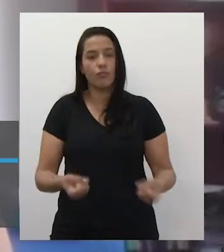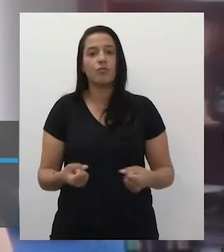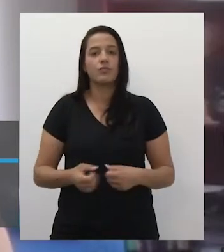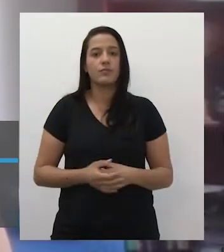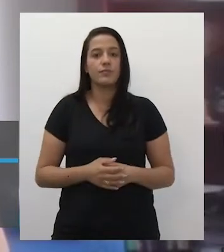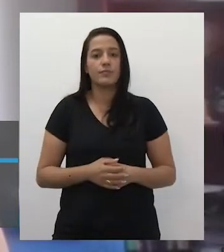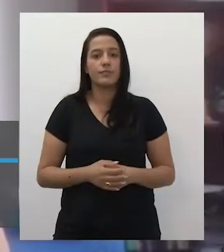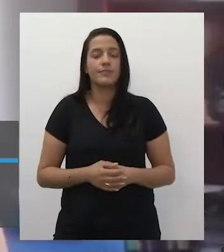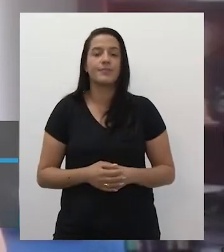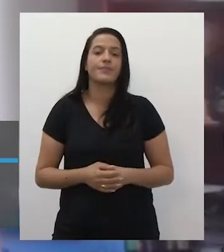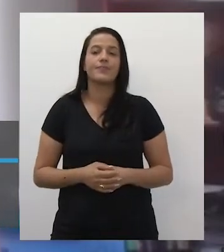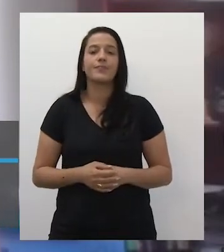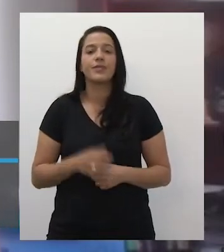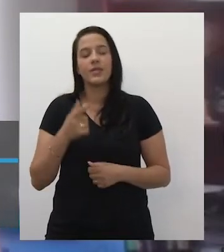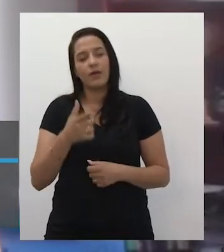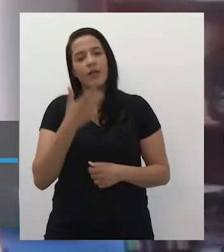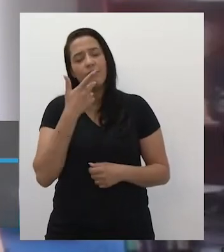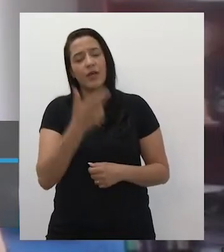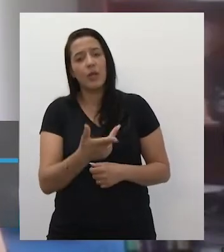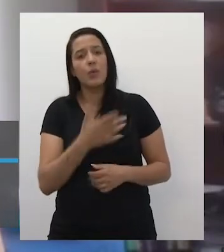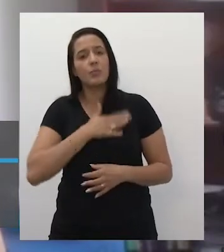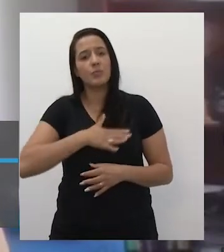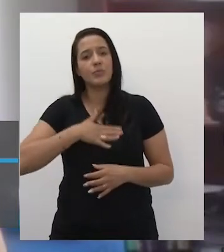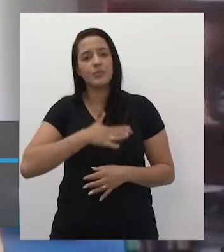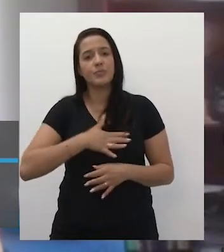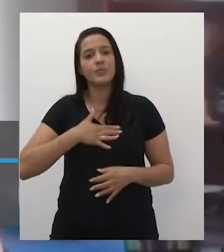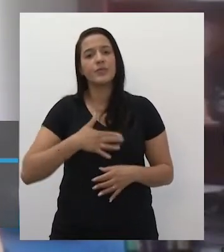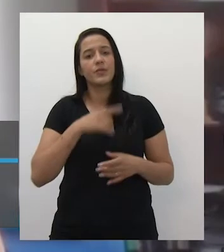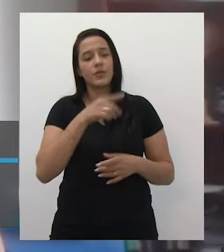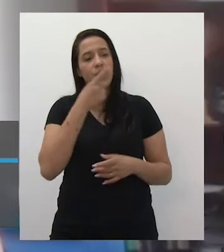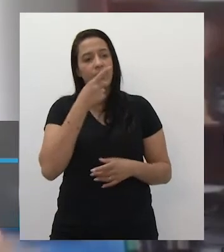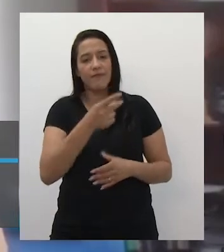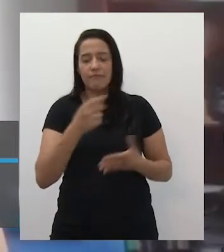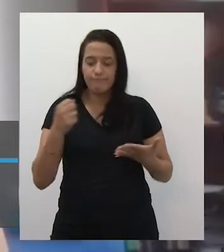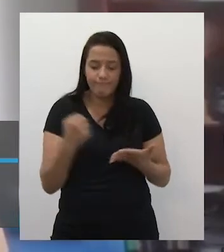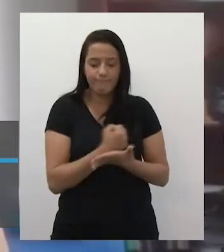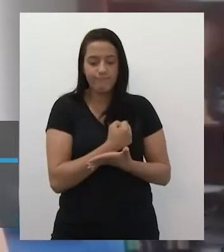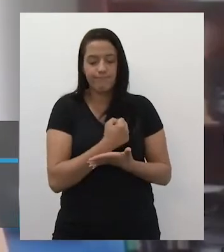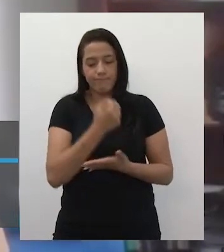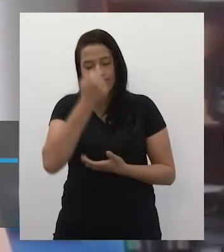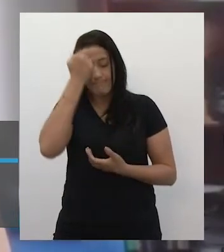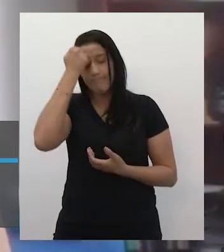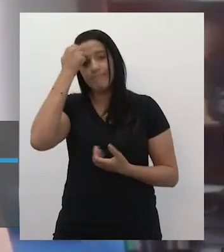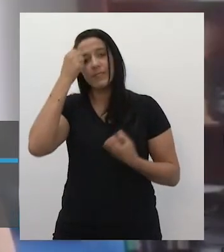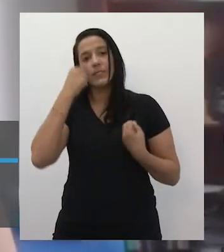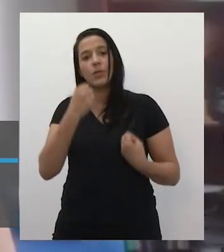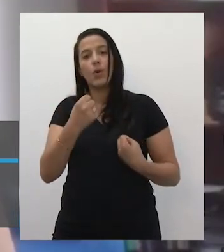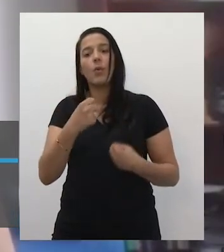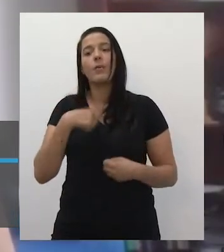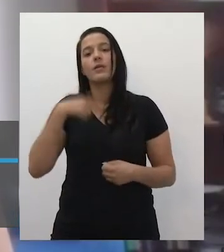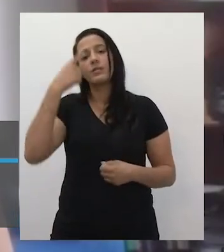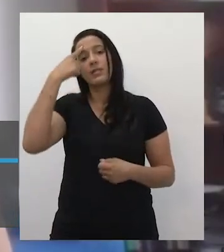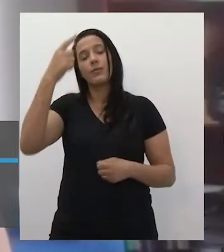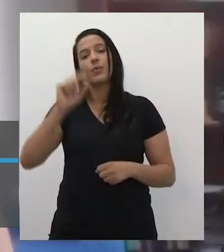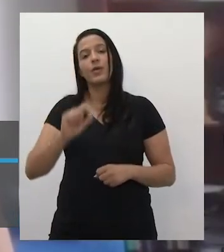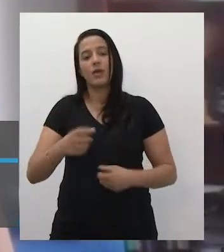O começo da pandemia a gente não sabia muito bem o que fazia, o que não fazia, o que podia, o que não